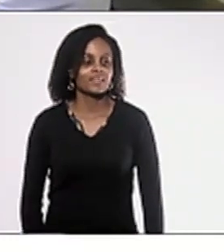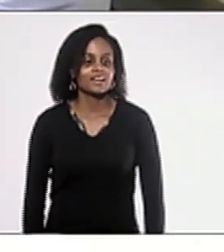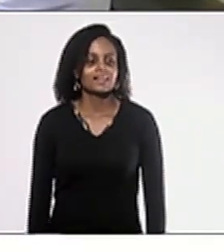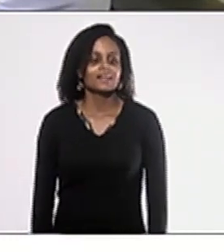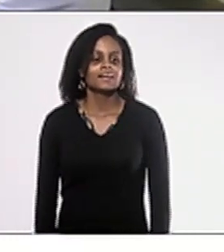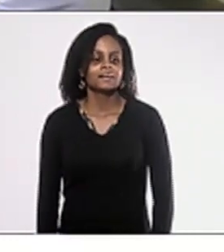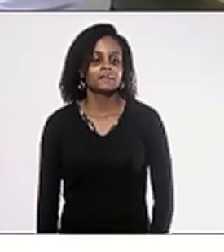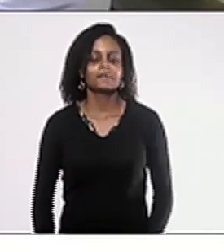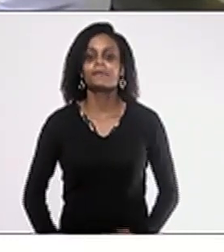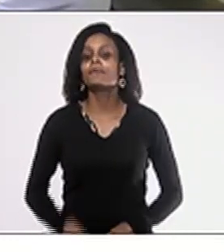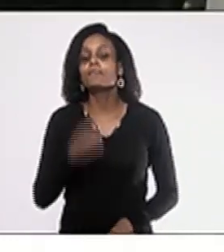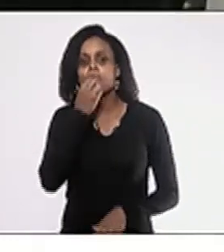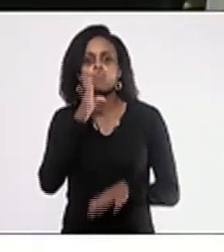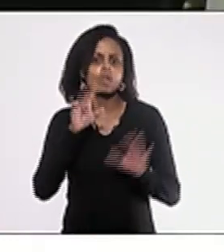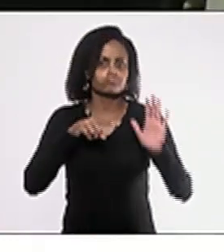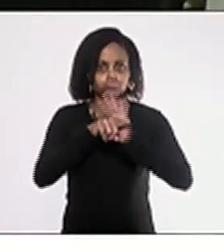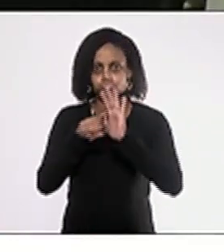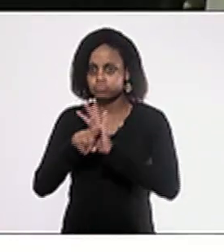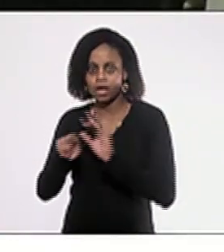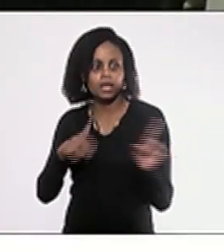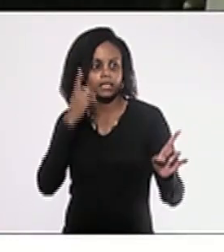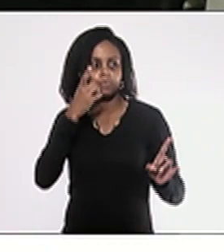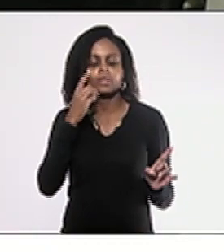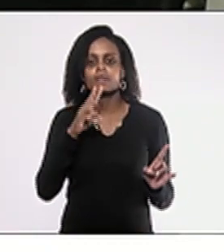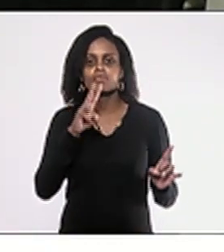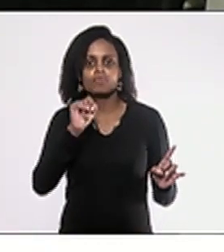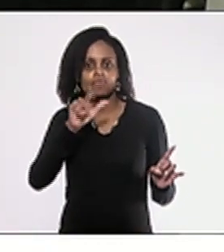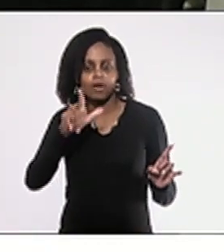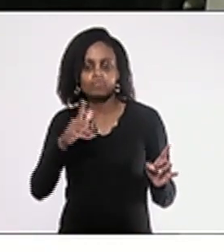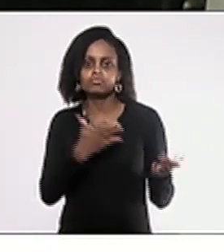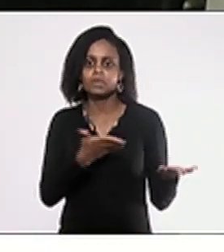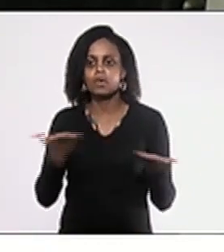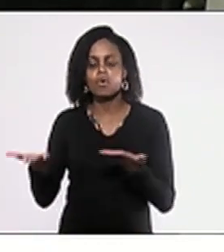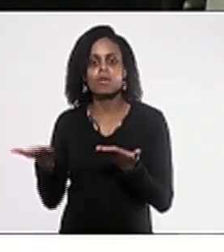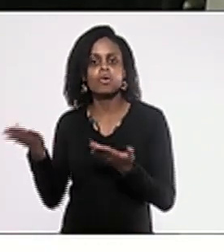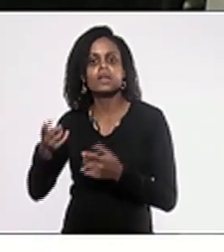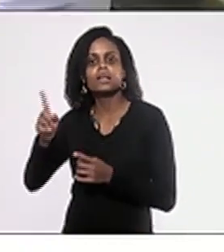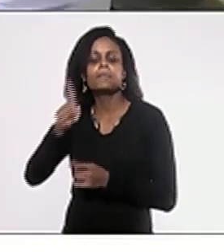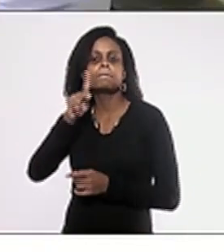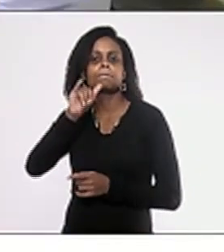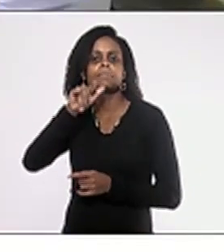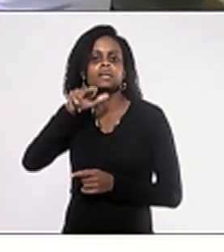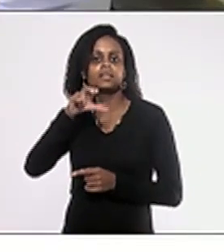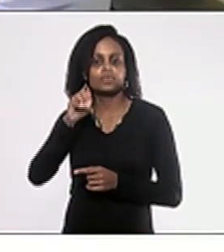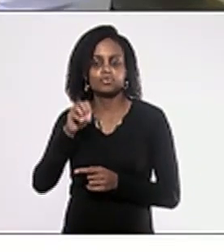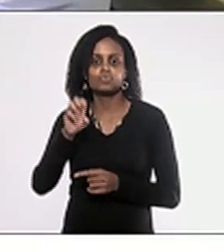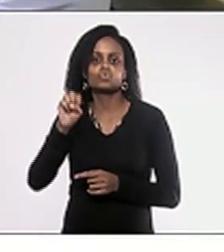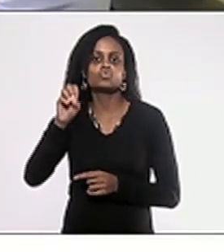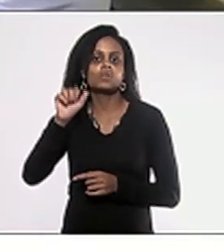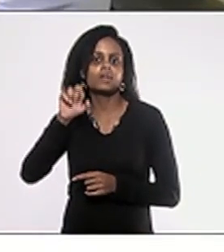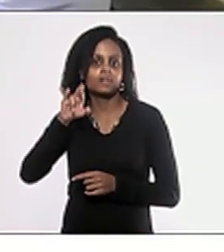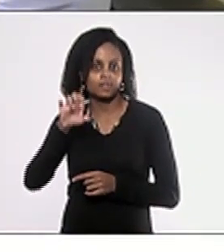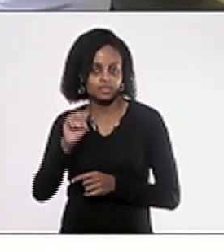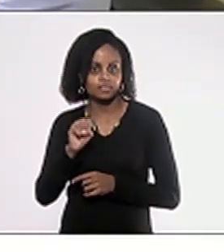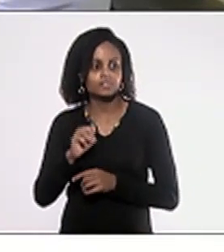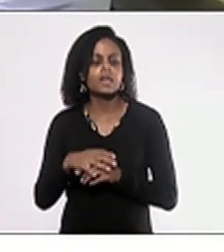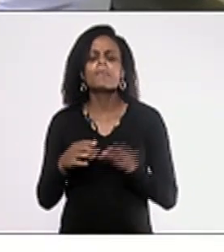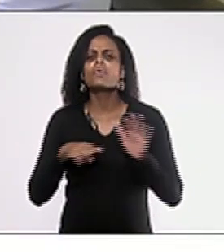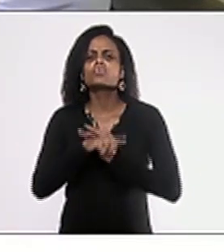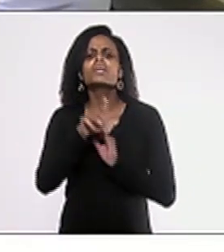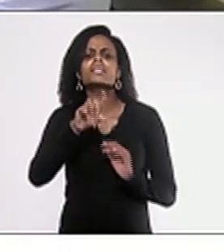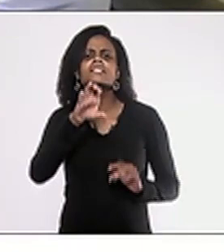Bom, feito o questionamento, deputado Val, passo ao deputado Felipe Soares. Minha pergunta aqui para a